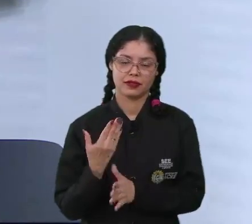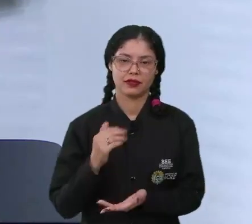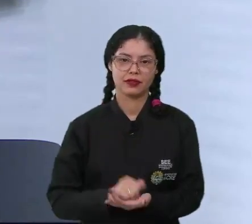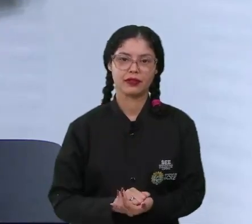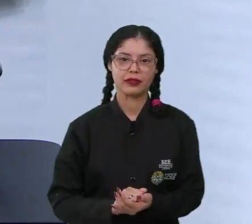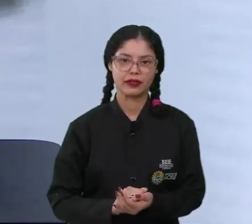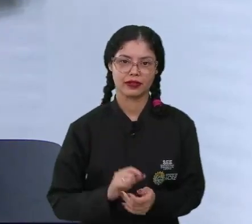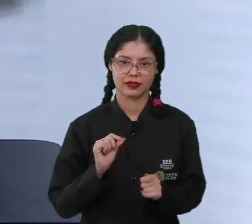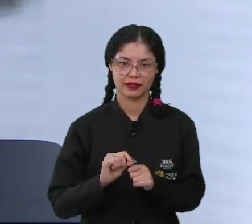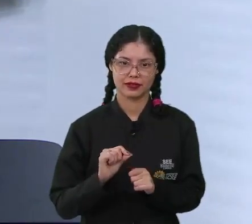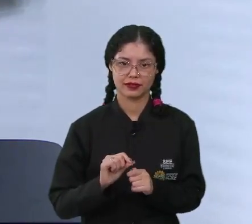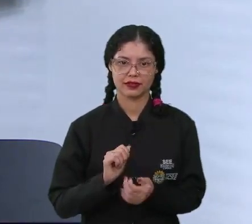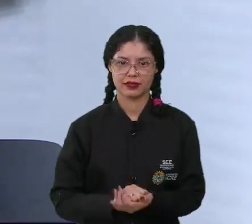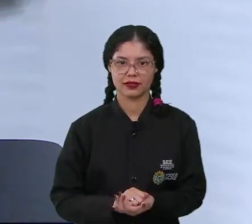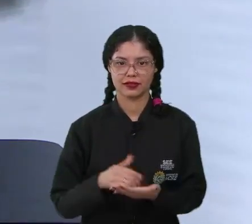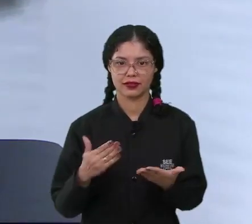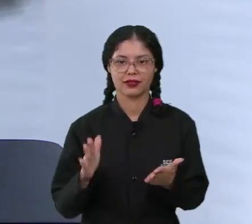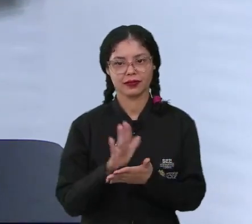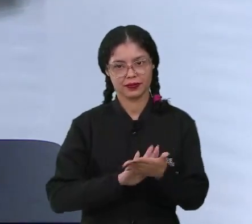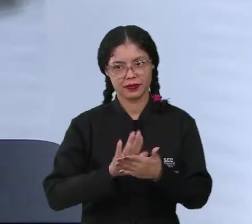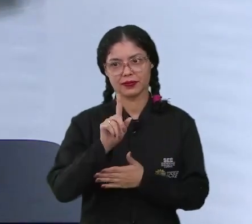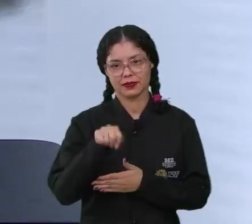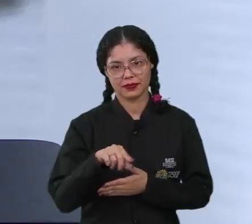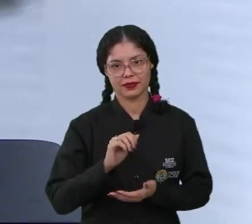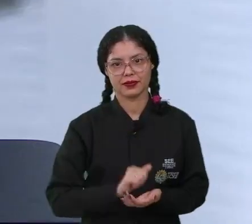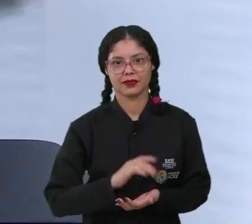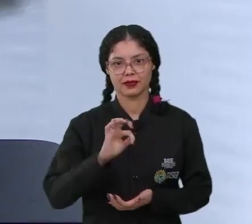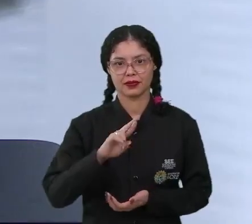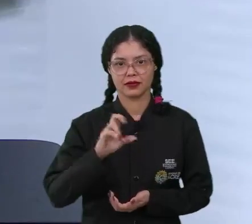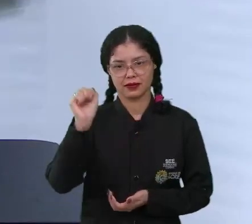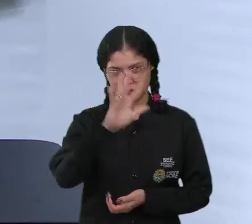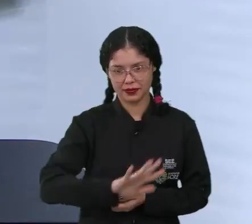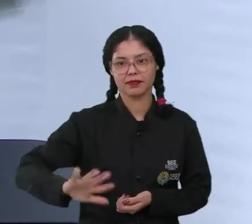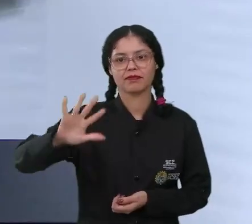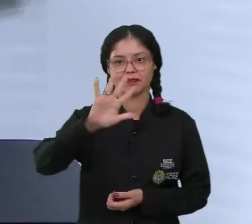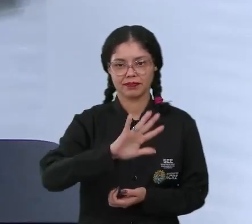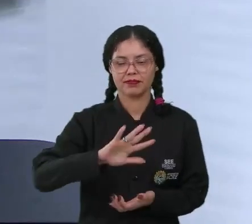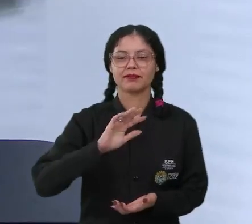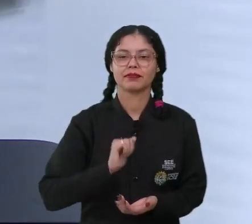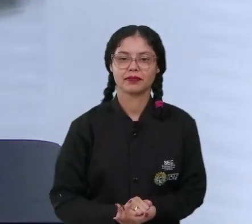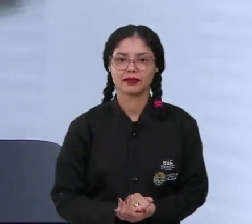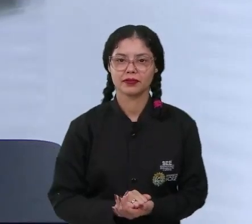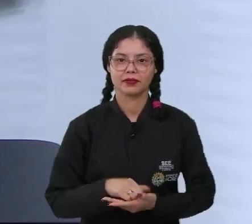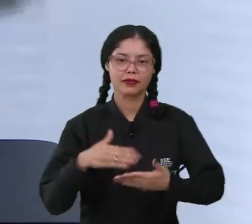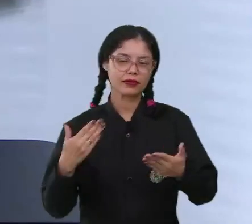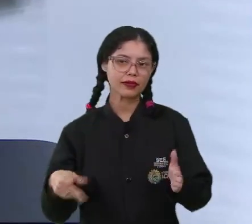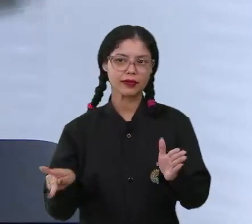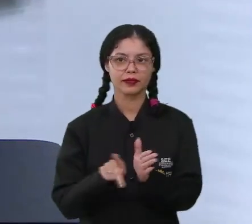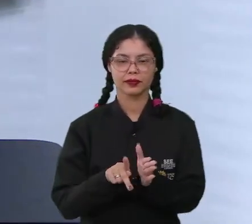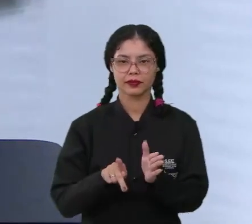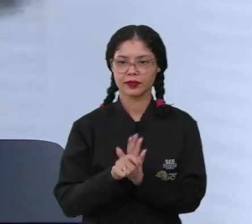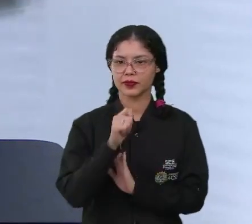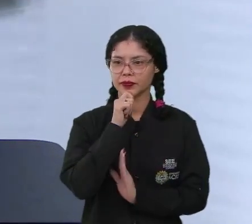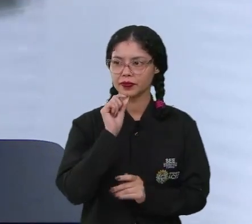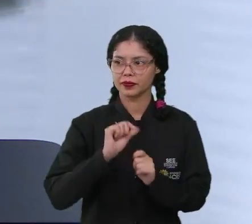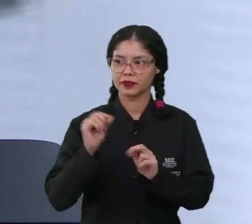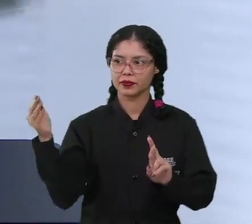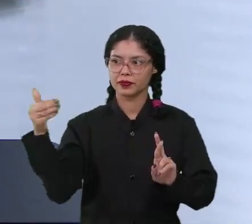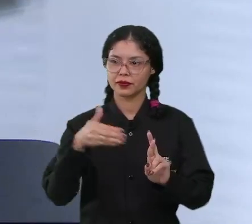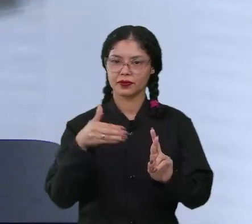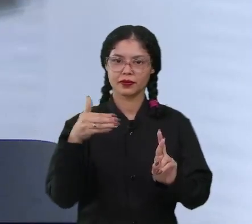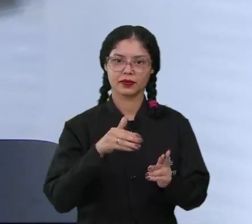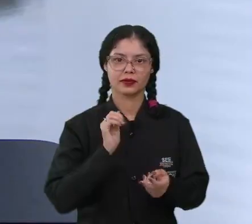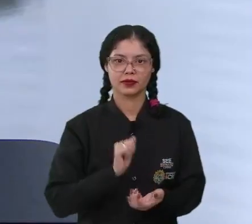eram fabricados. Isso nada mais é do que a transnacionalização aí, justamente fazendo